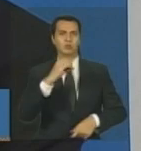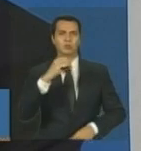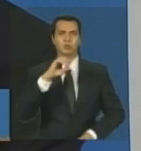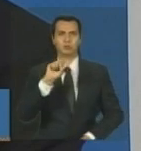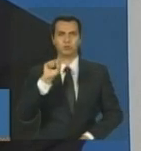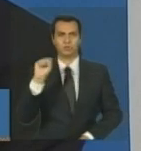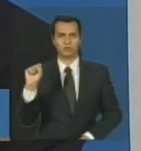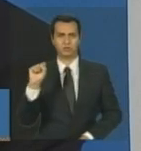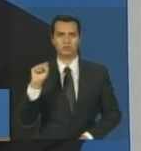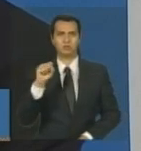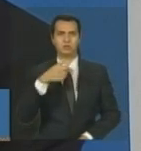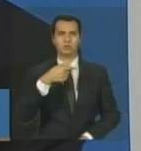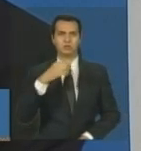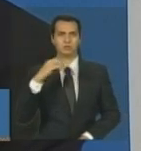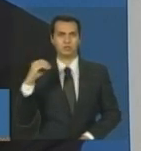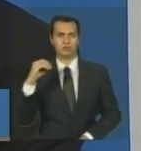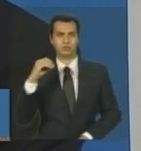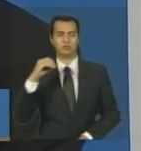do Ministério, é o